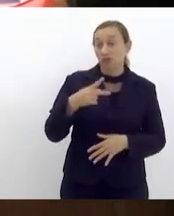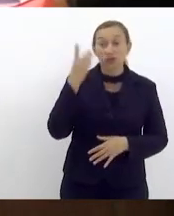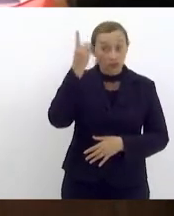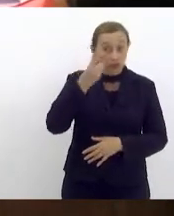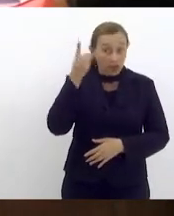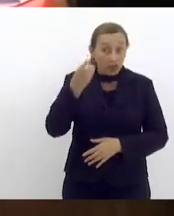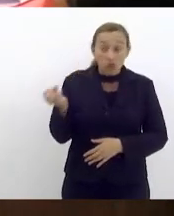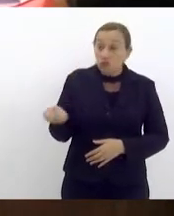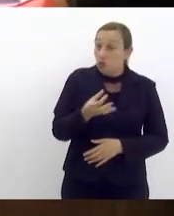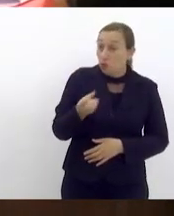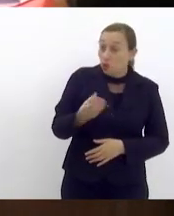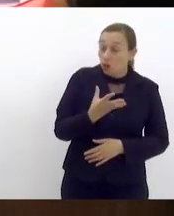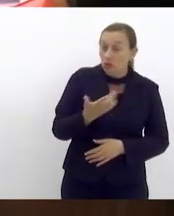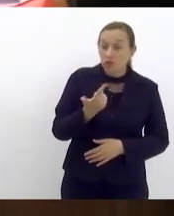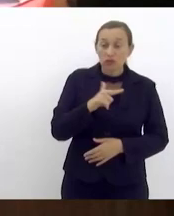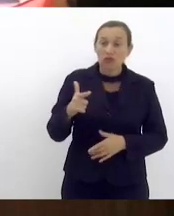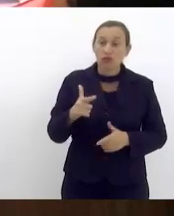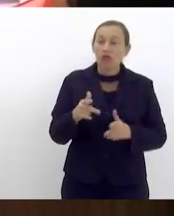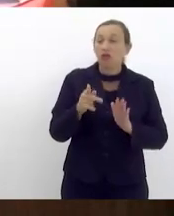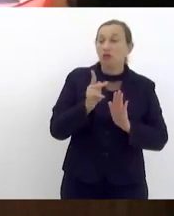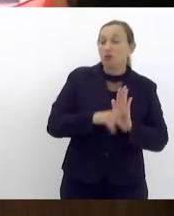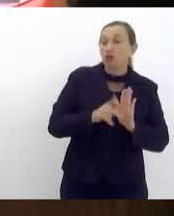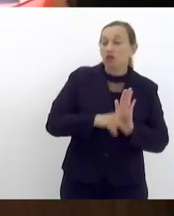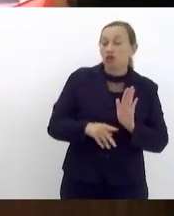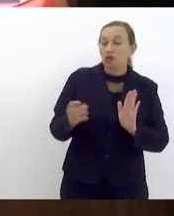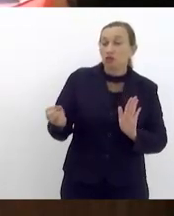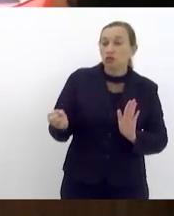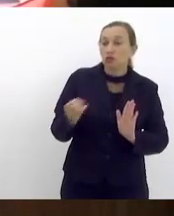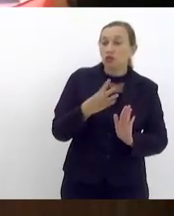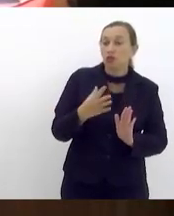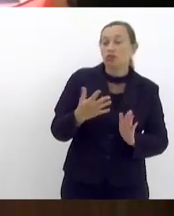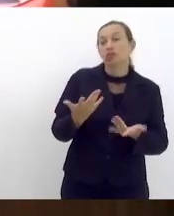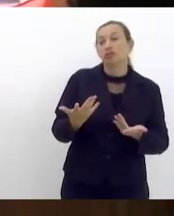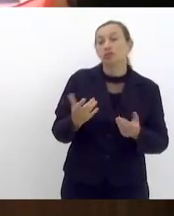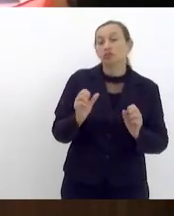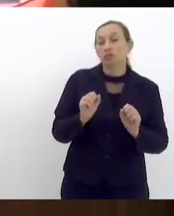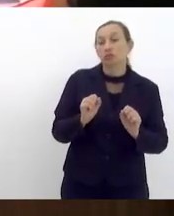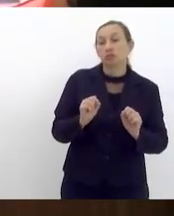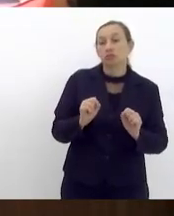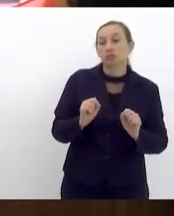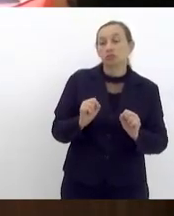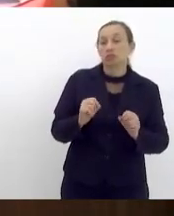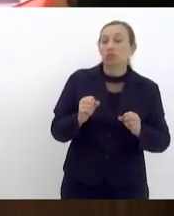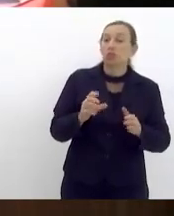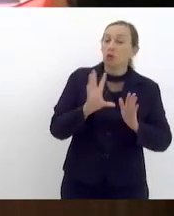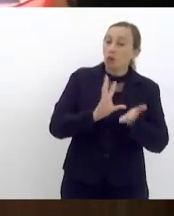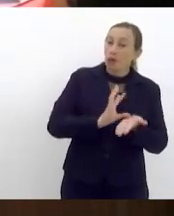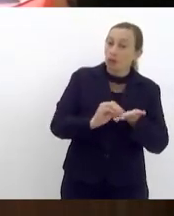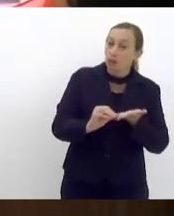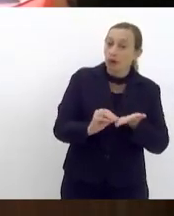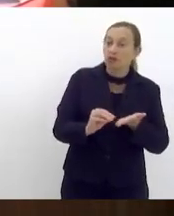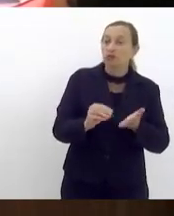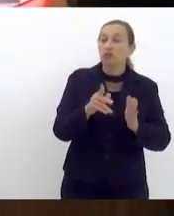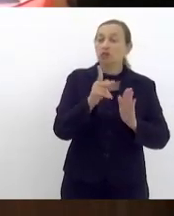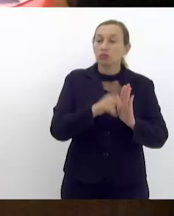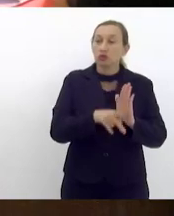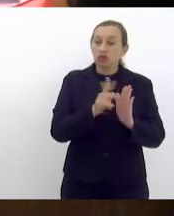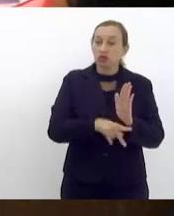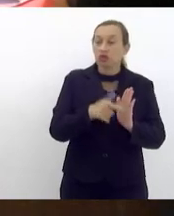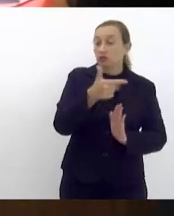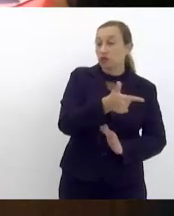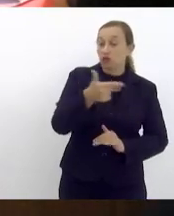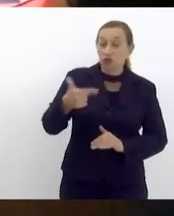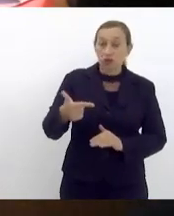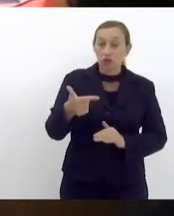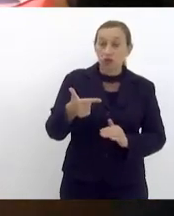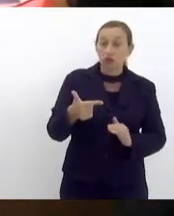consequentemente não tem projeto anteriores que a gente está sujeito a ter uma com projetos de 22 com projetos antigos porque